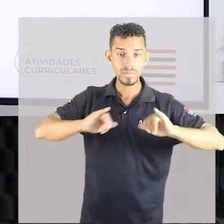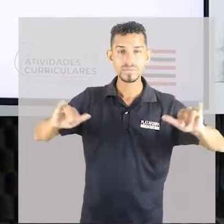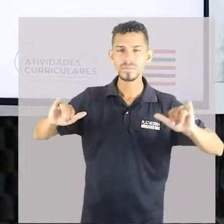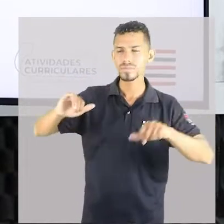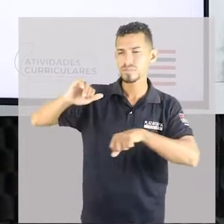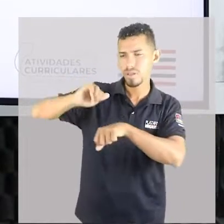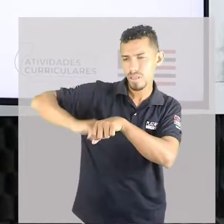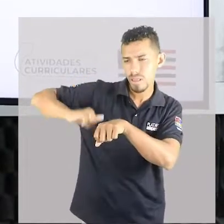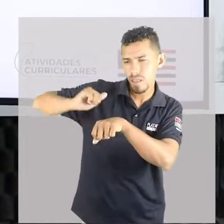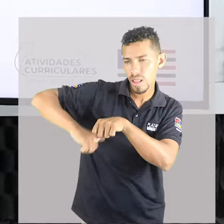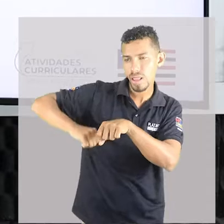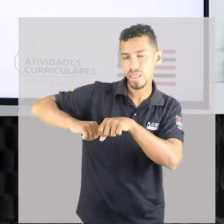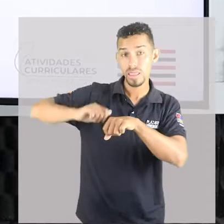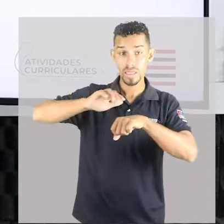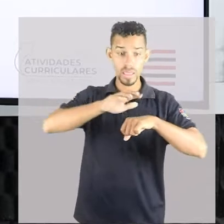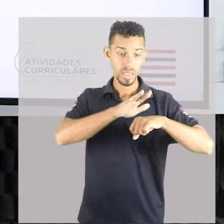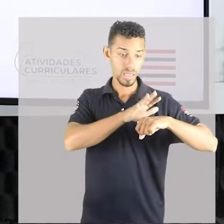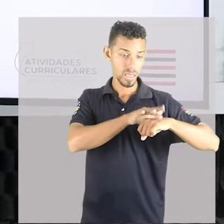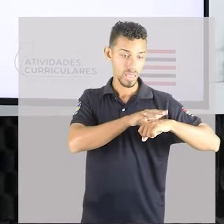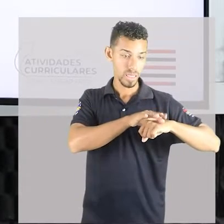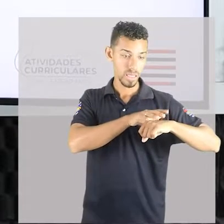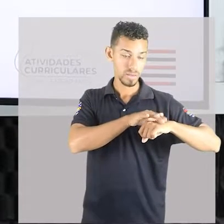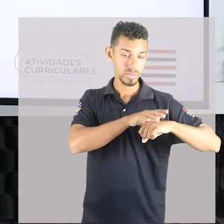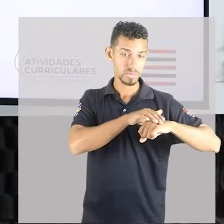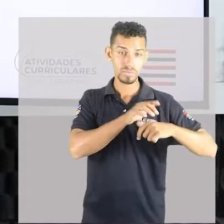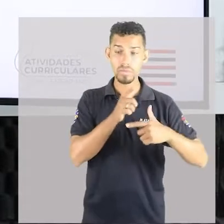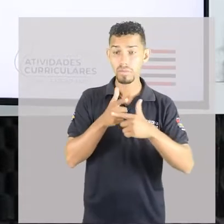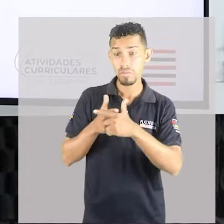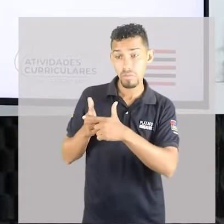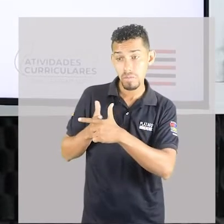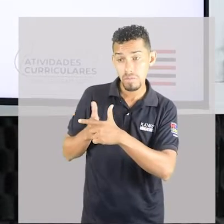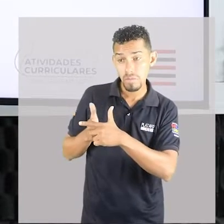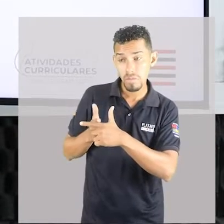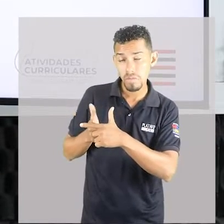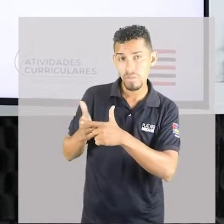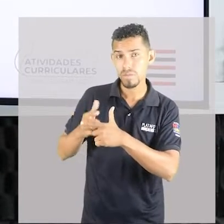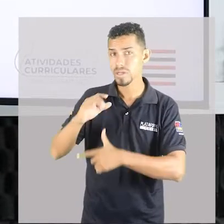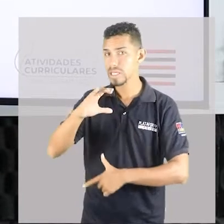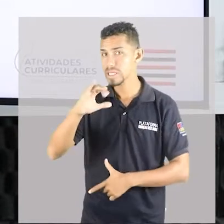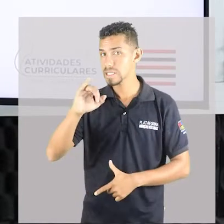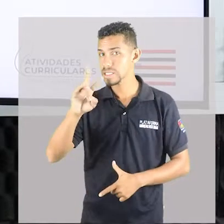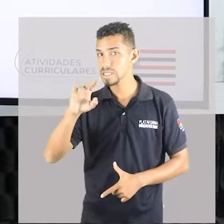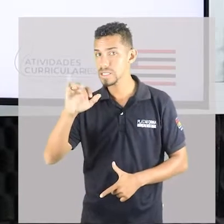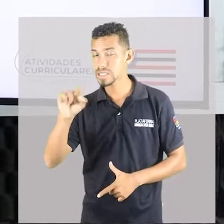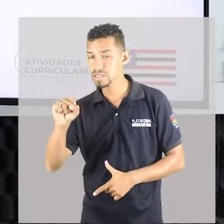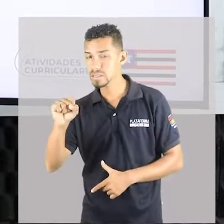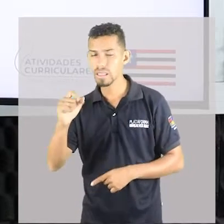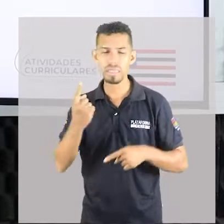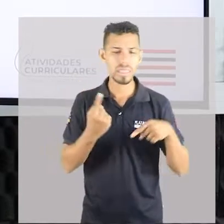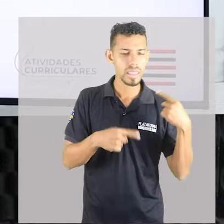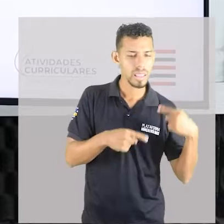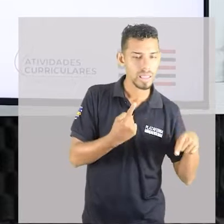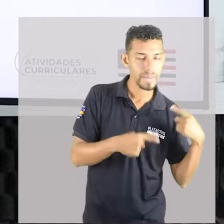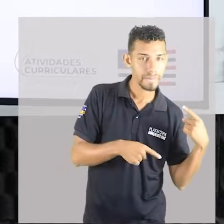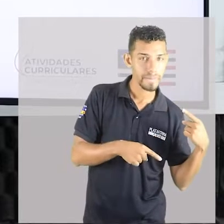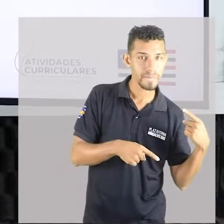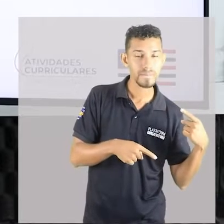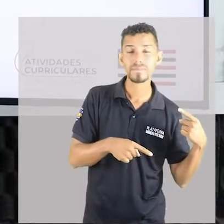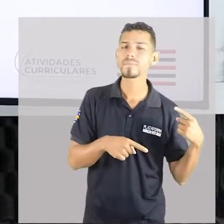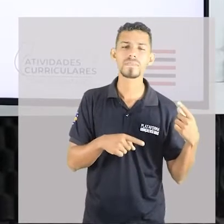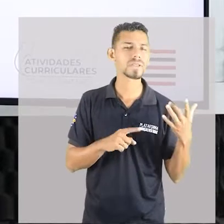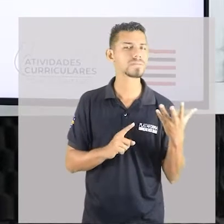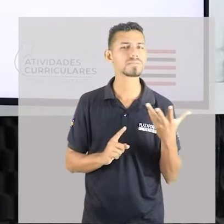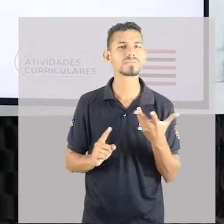de doenças, problemas relacionados a guerras civis, questões políticas.